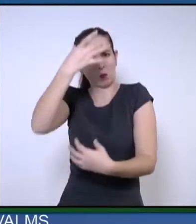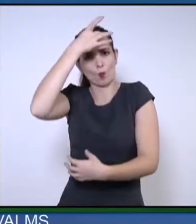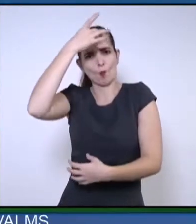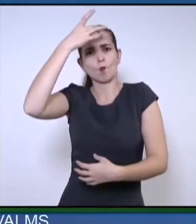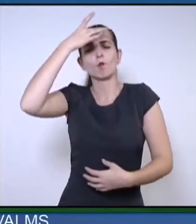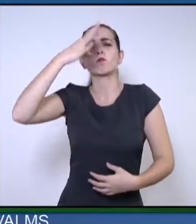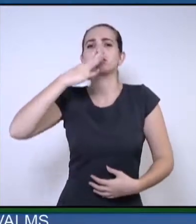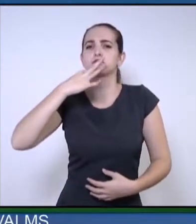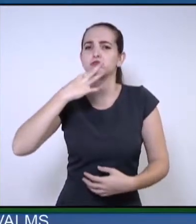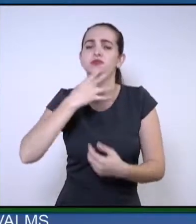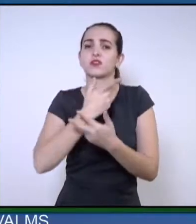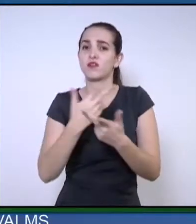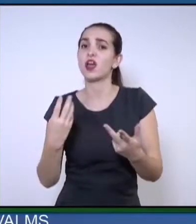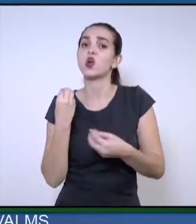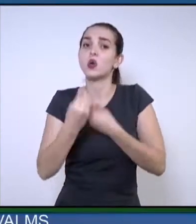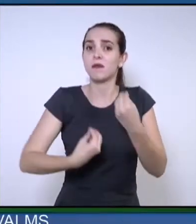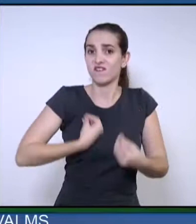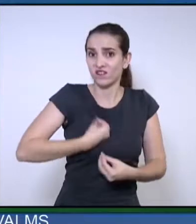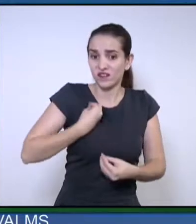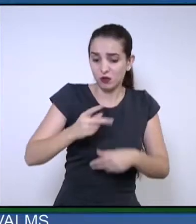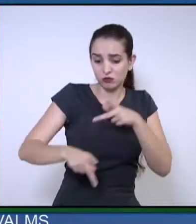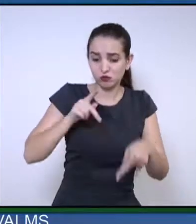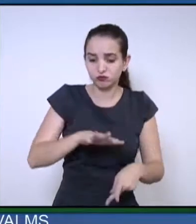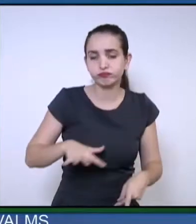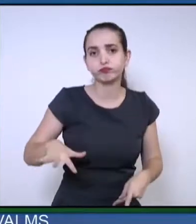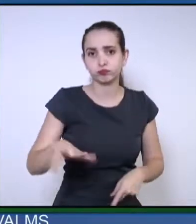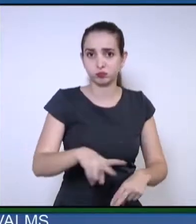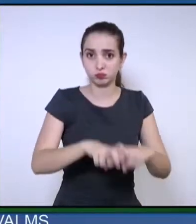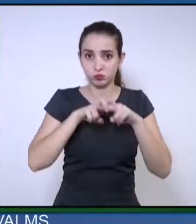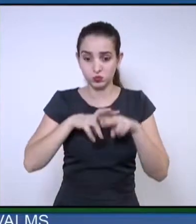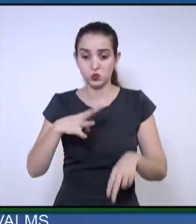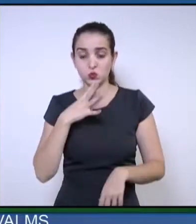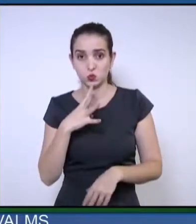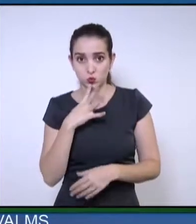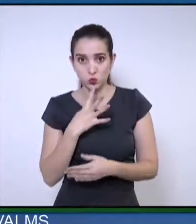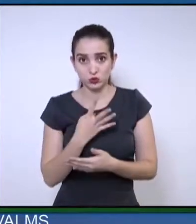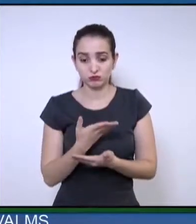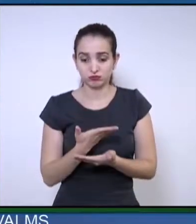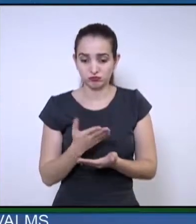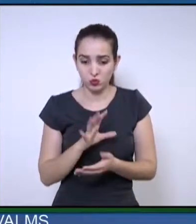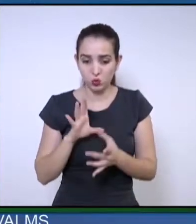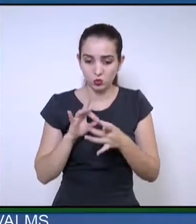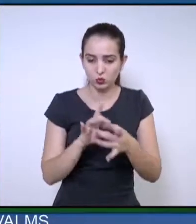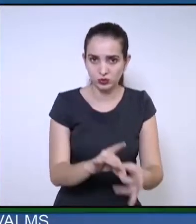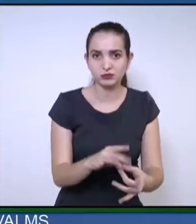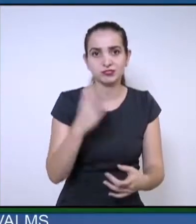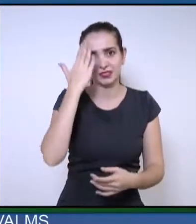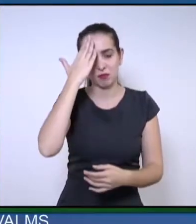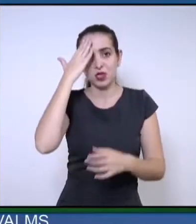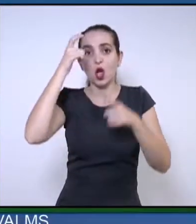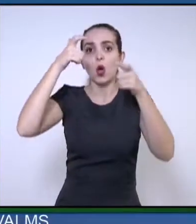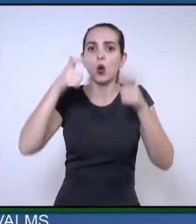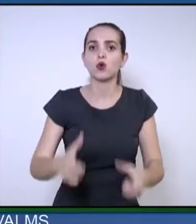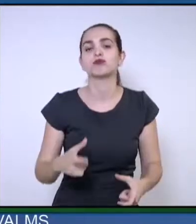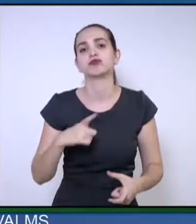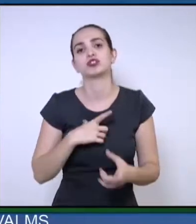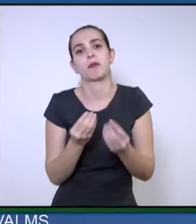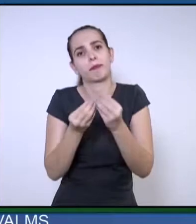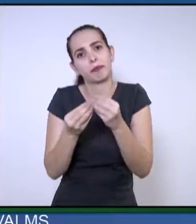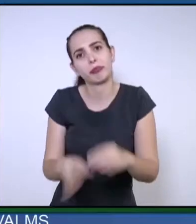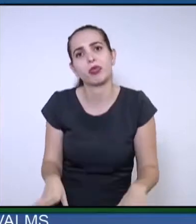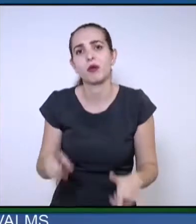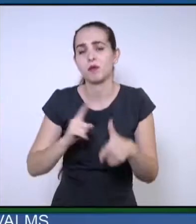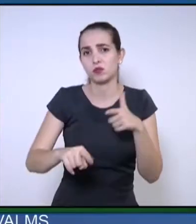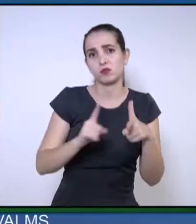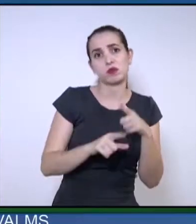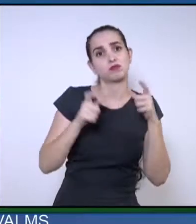conhecia principalmente a realidade do seu povo. E, por conhecer, sabia exatamente aonde que estavam as mazelas e